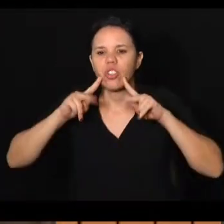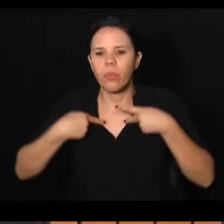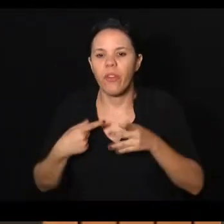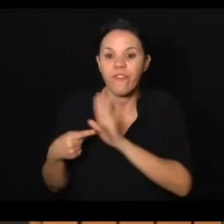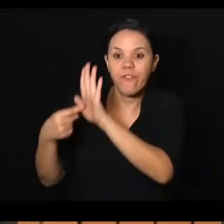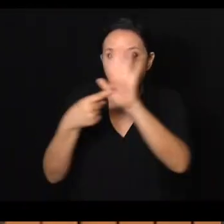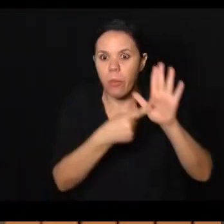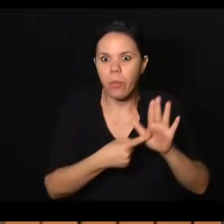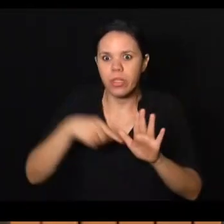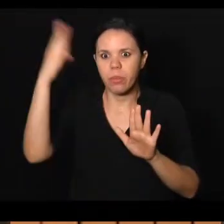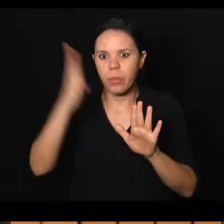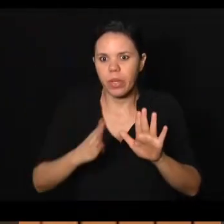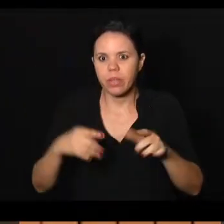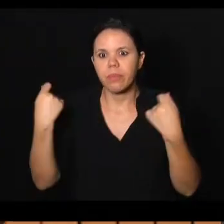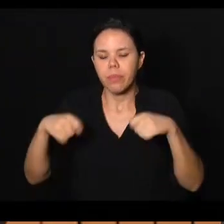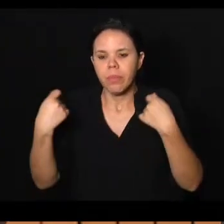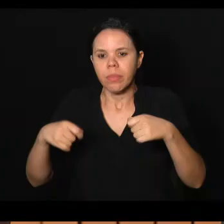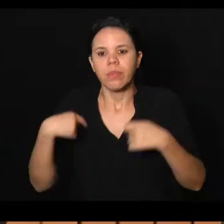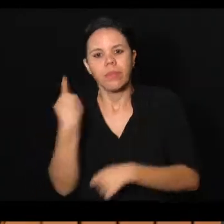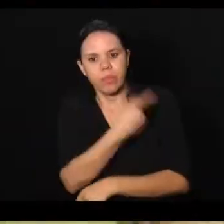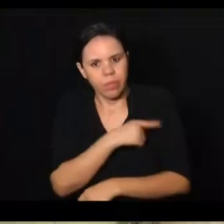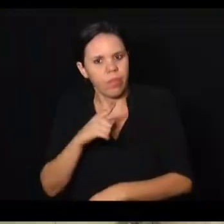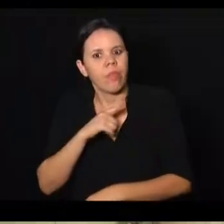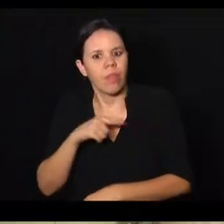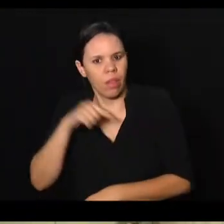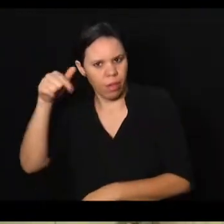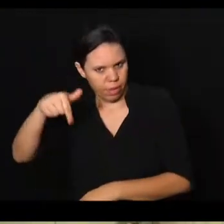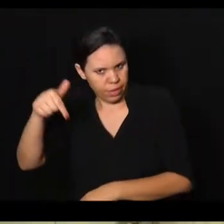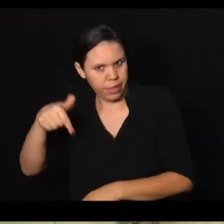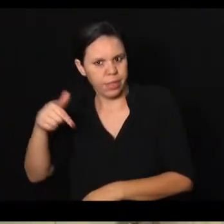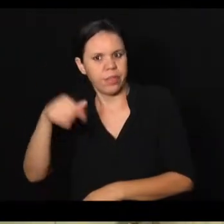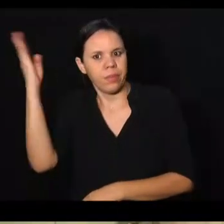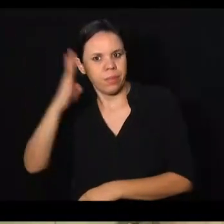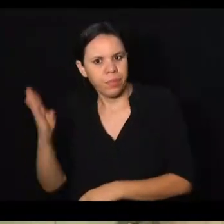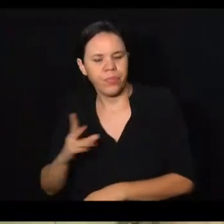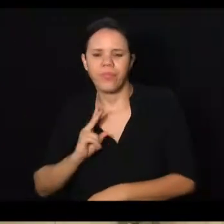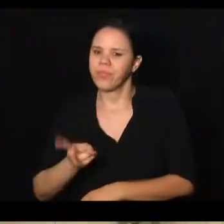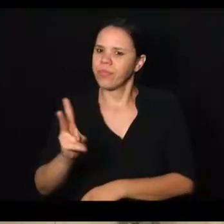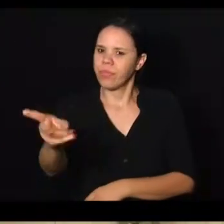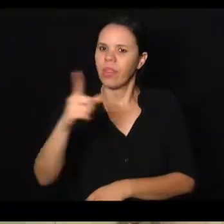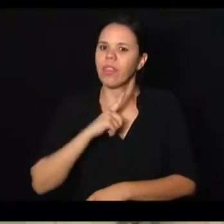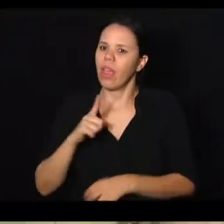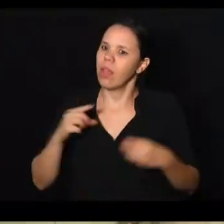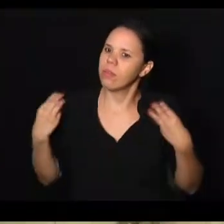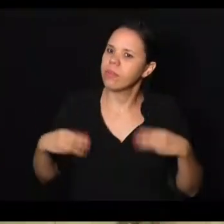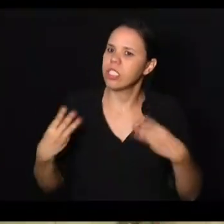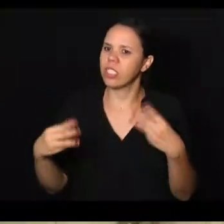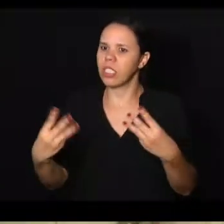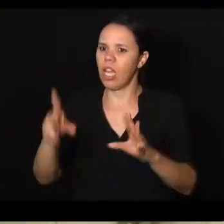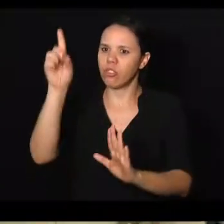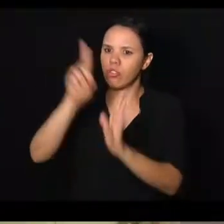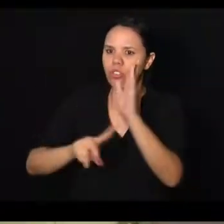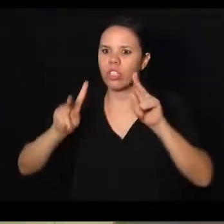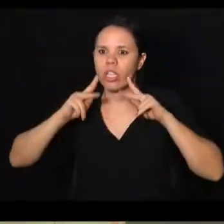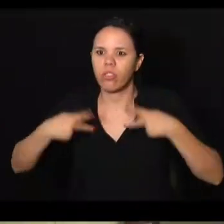a necessidade da gente ter nessa nação sempre o Ministério dos Direitos